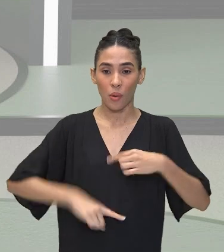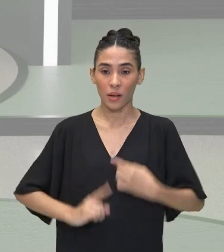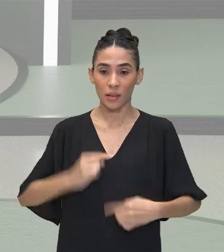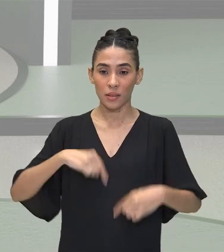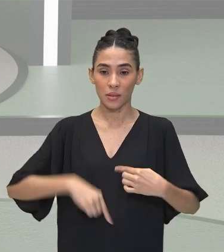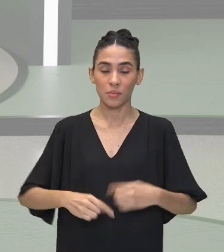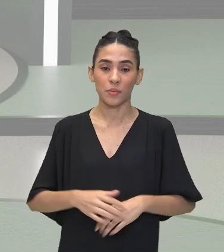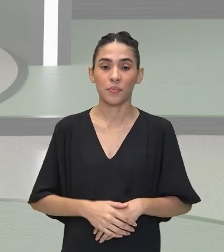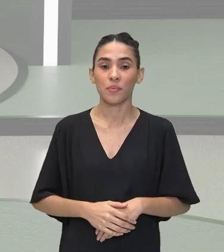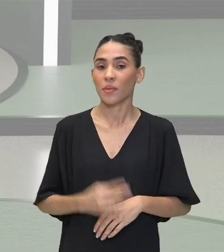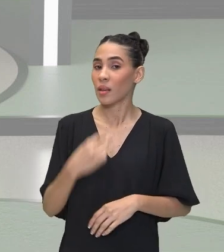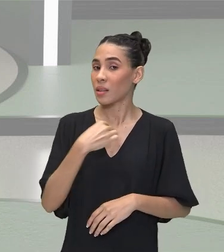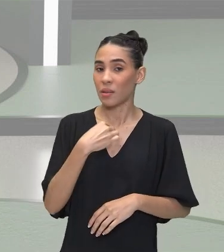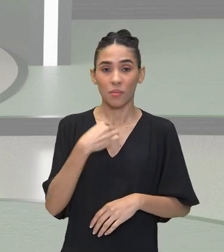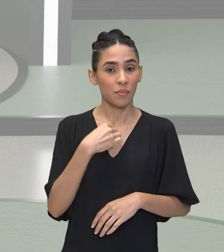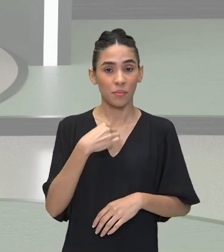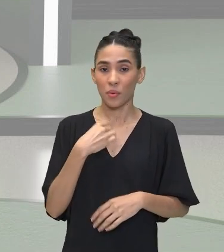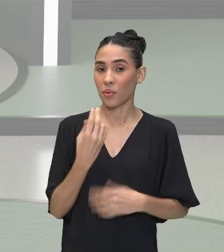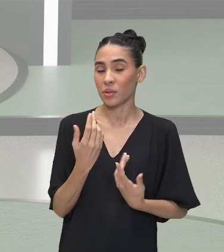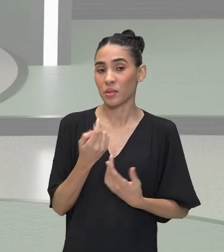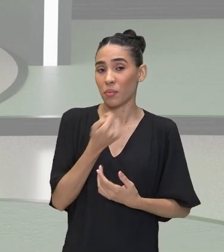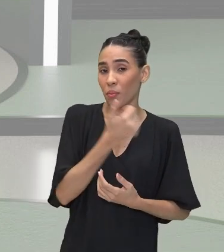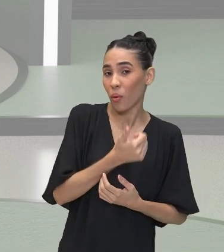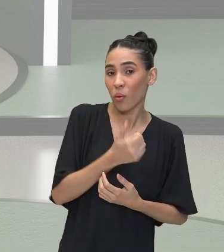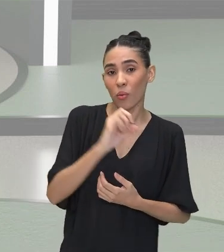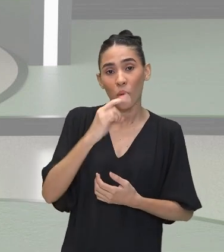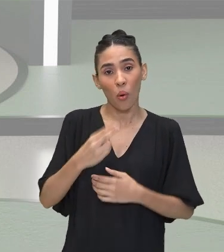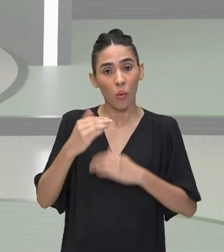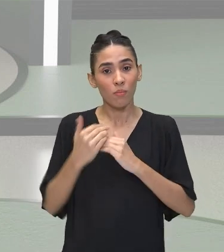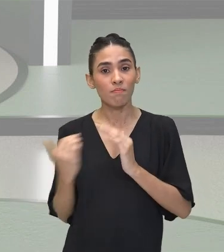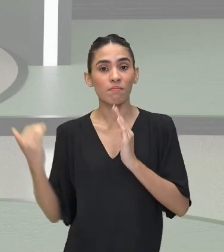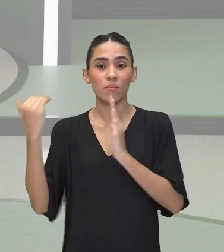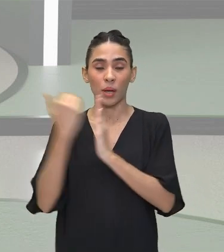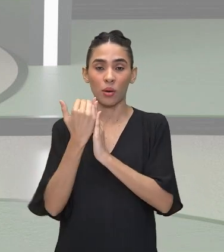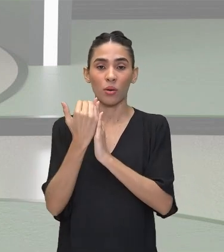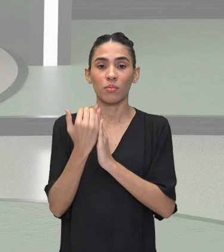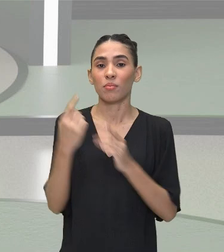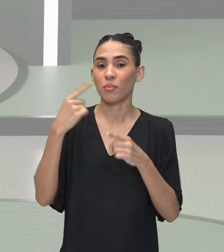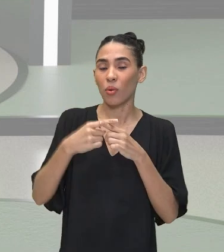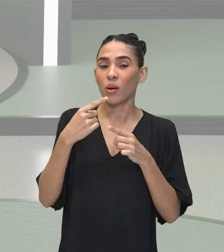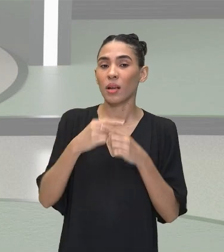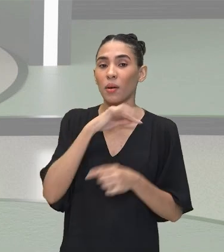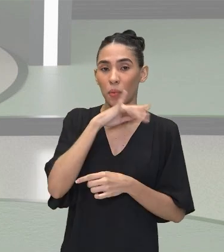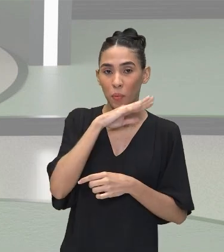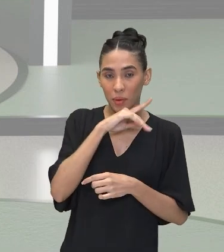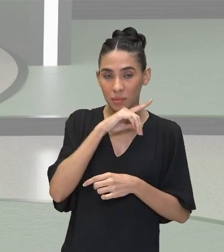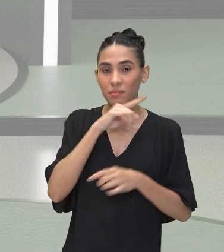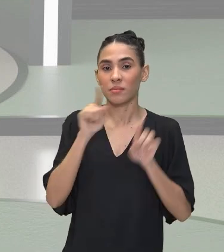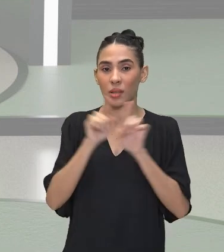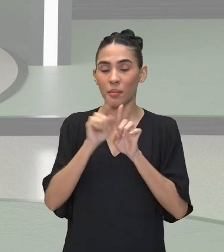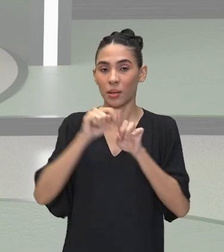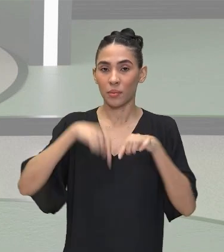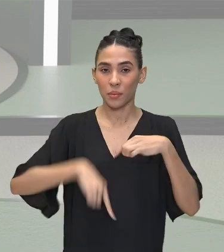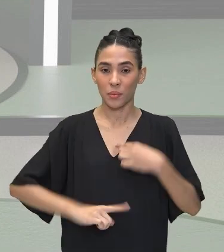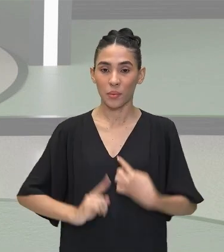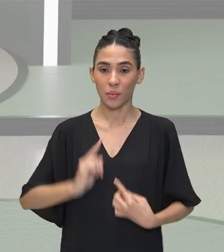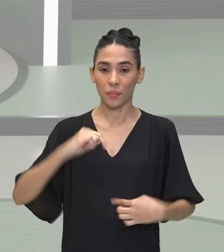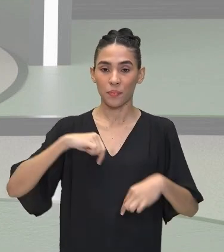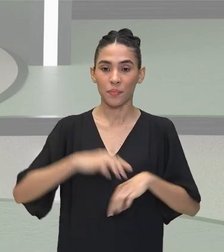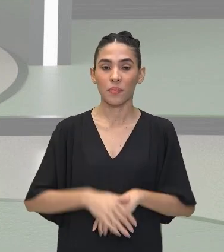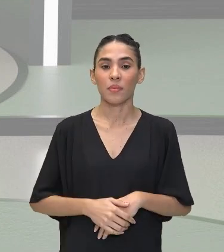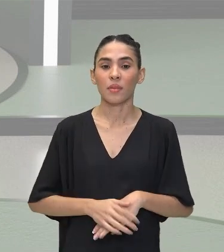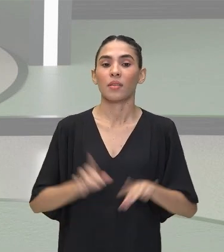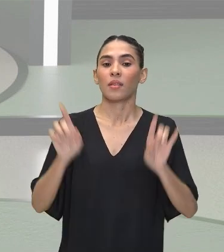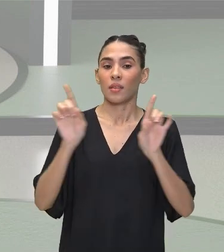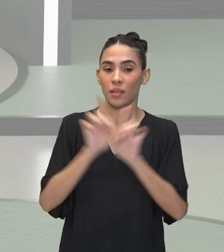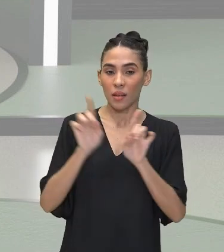né? A gente não pode nem ter pouco, nem ter em excesso, porque faz mal também para o nosso organismo. Além das